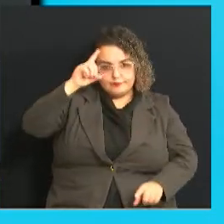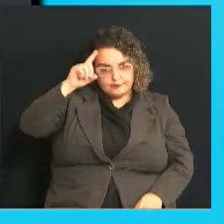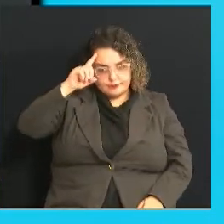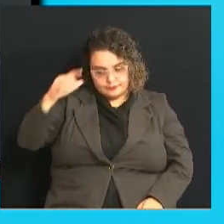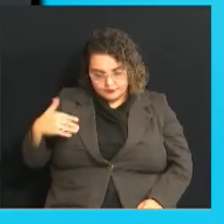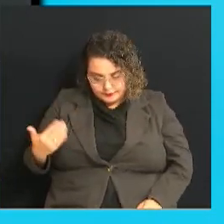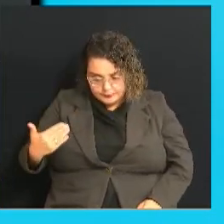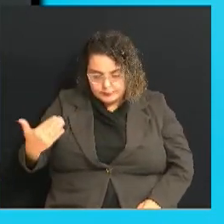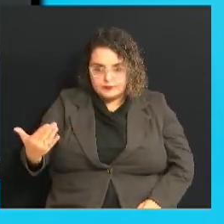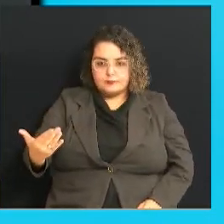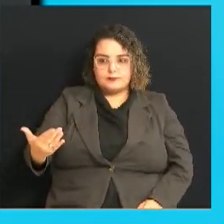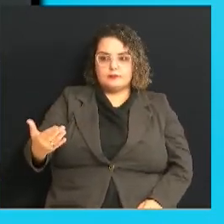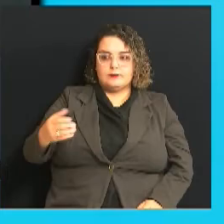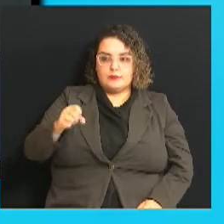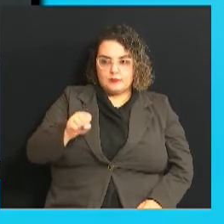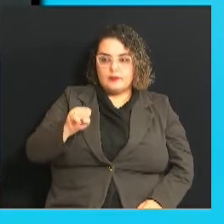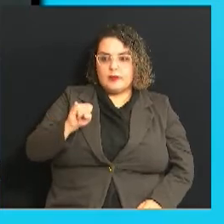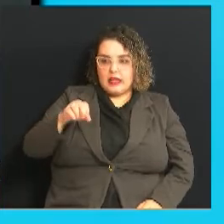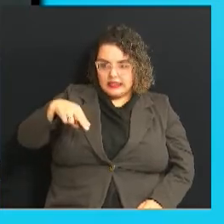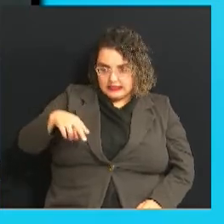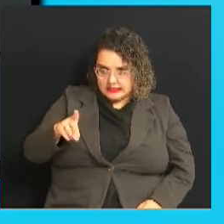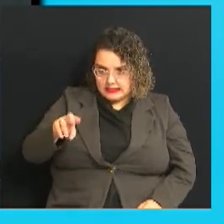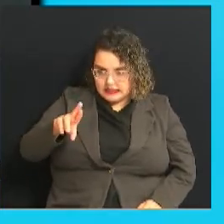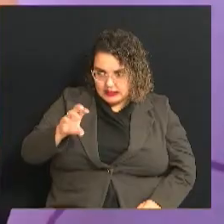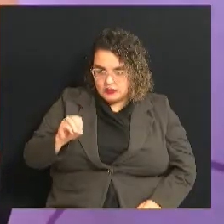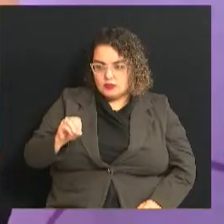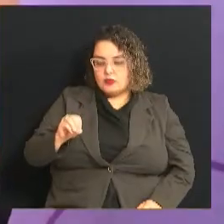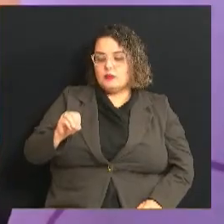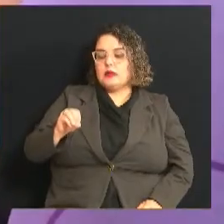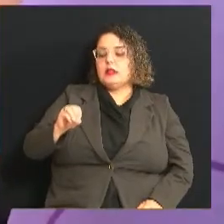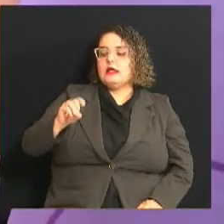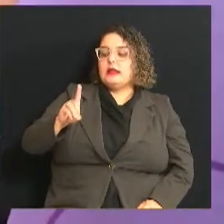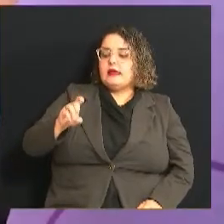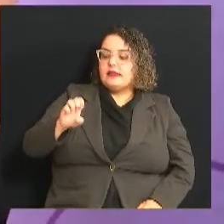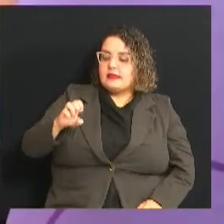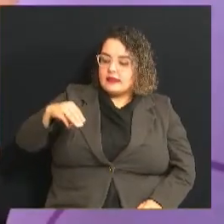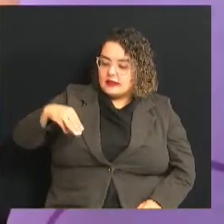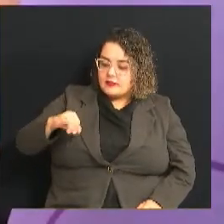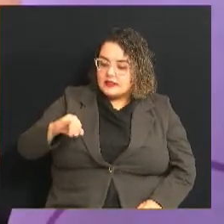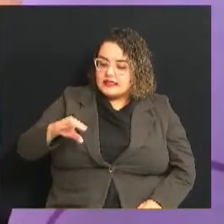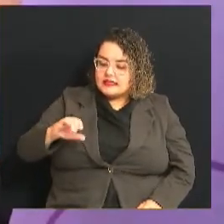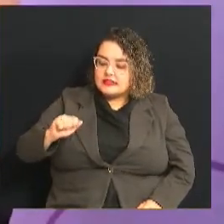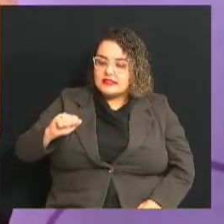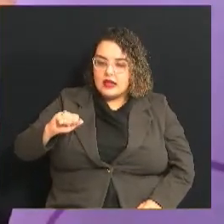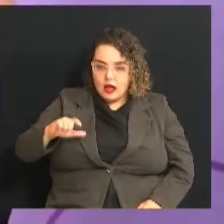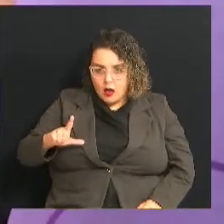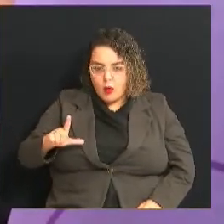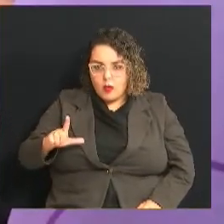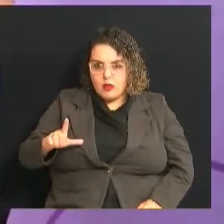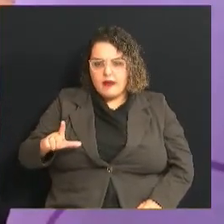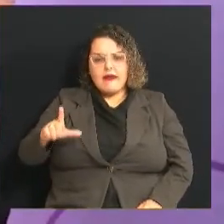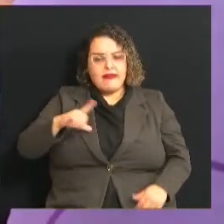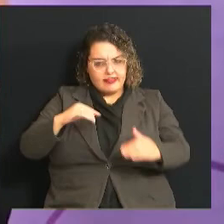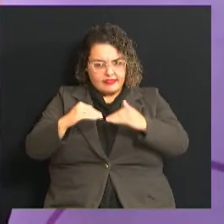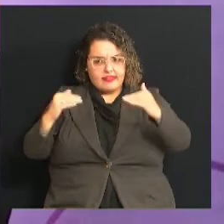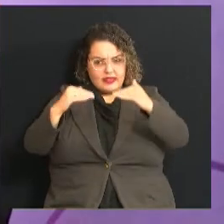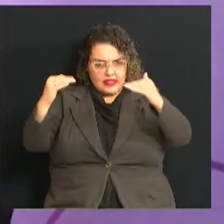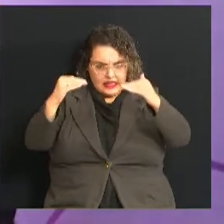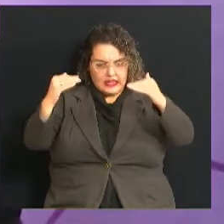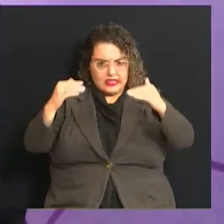de síndrome demencial. E tem graus, doutora, de demência?